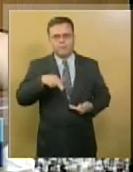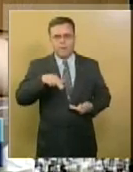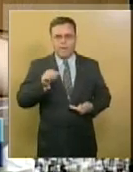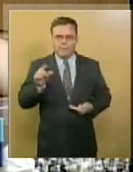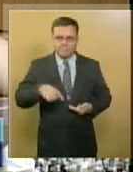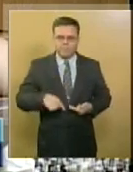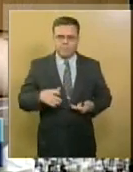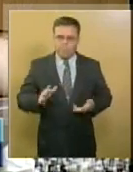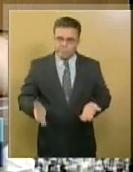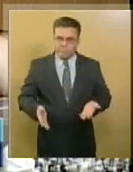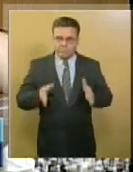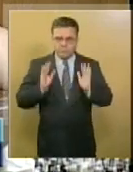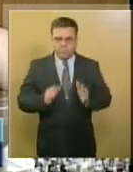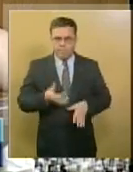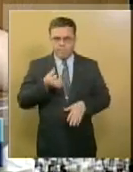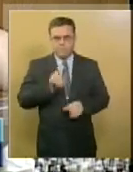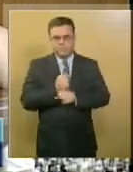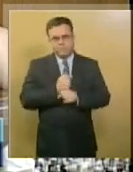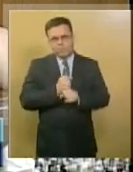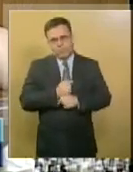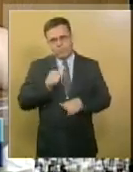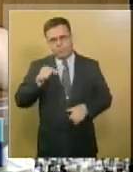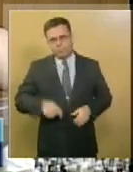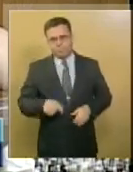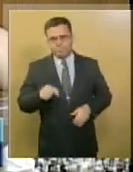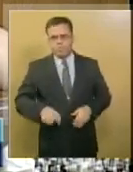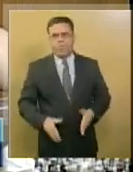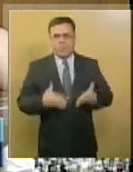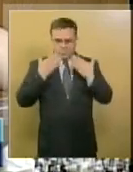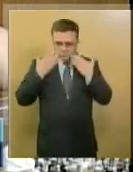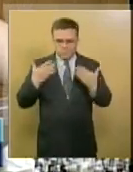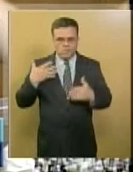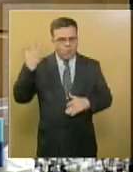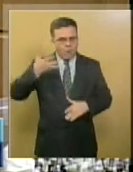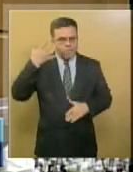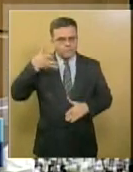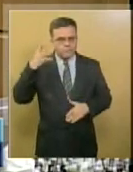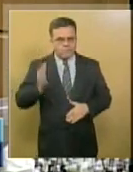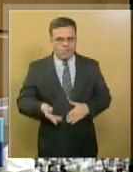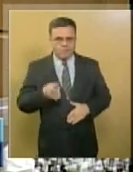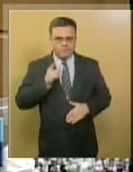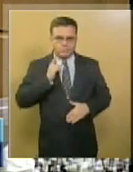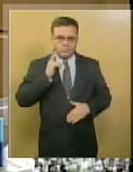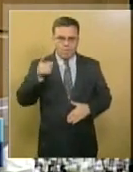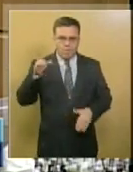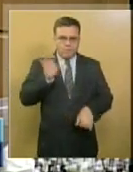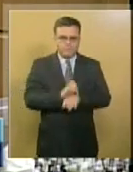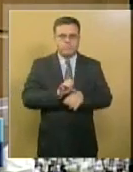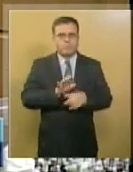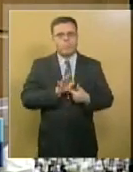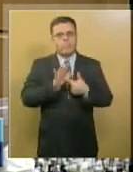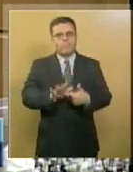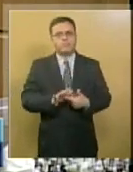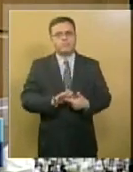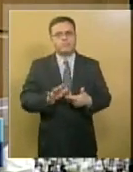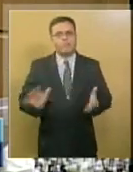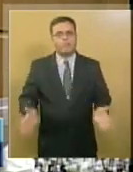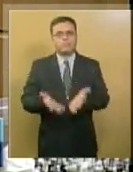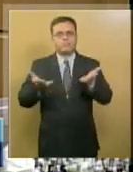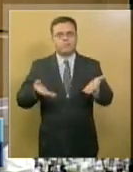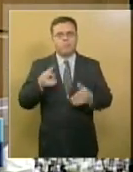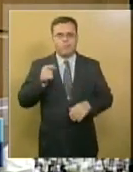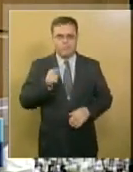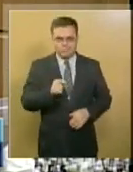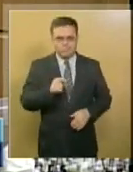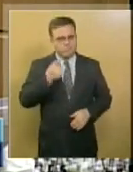aqui há 6 anos tentando estar aqui nos frente dos senhores para palestrar sobre esse tema. Isso é o Estado proporcionando para a população.